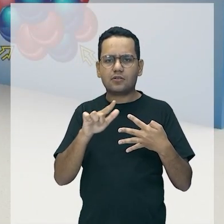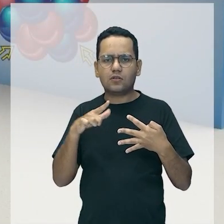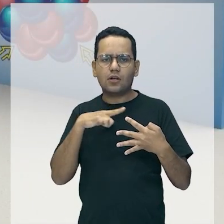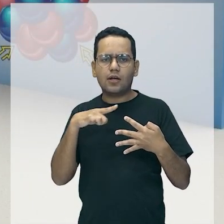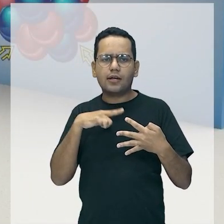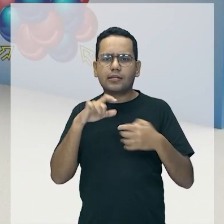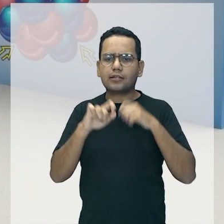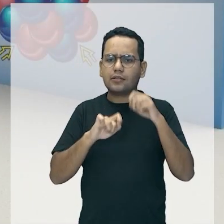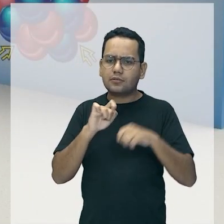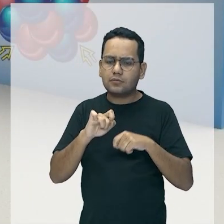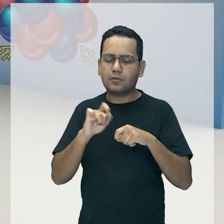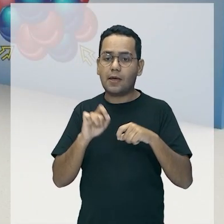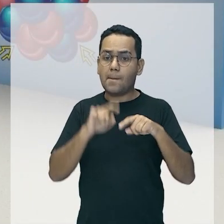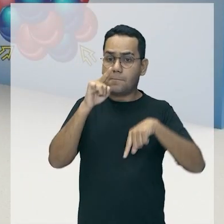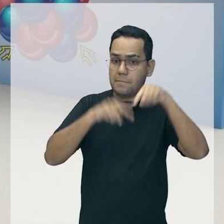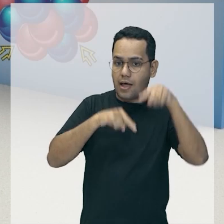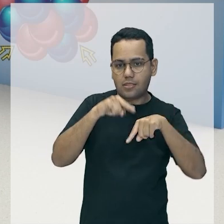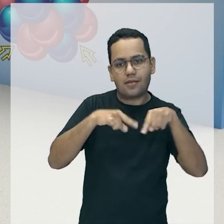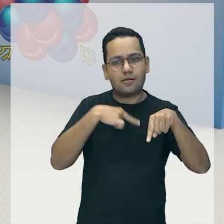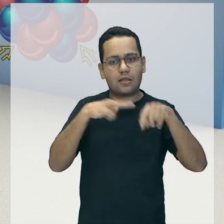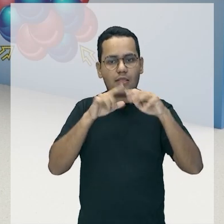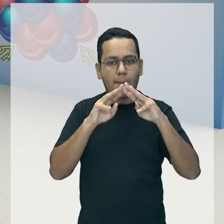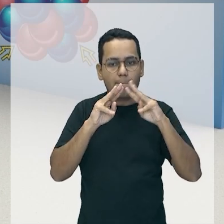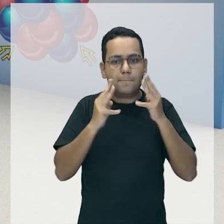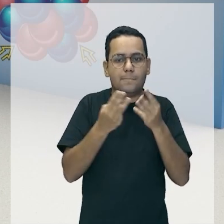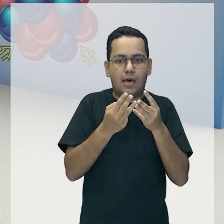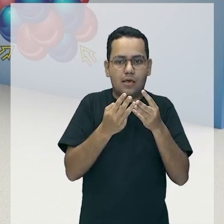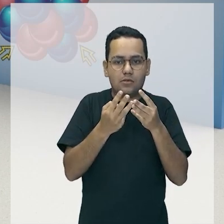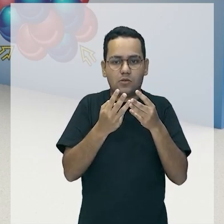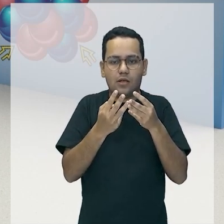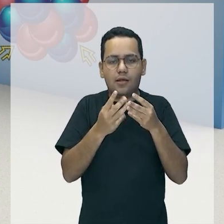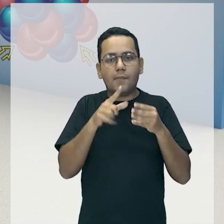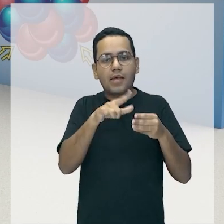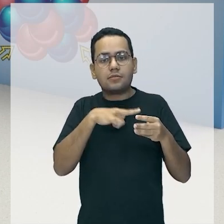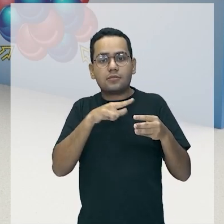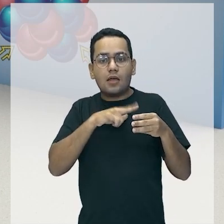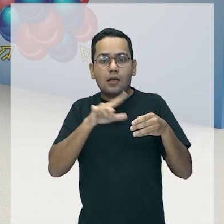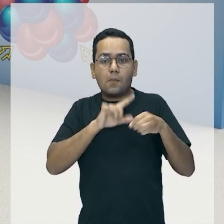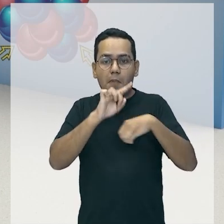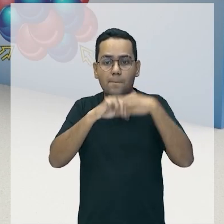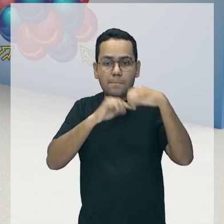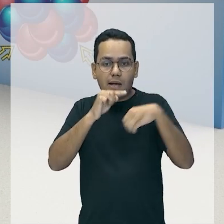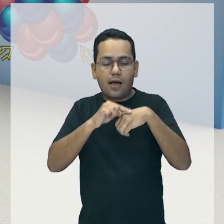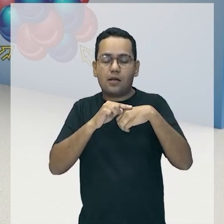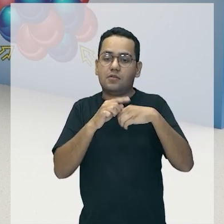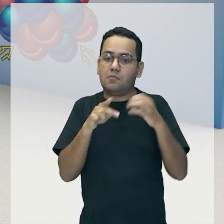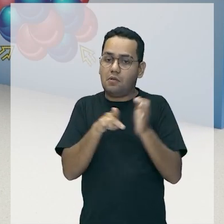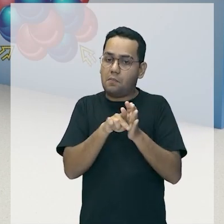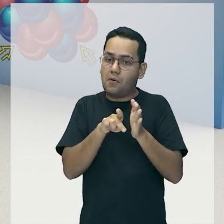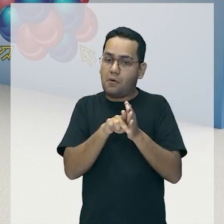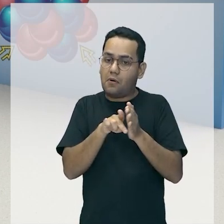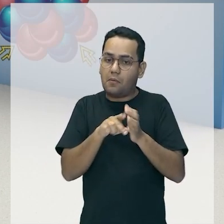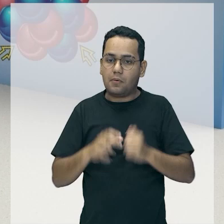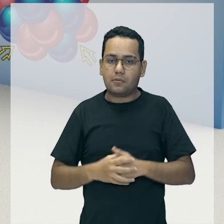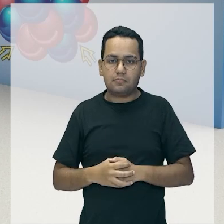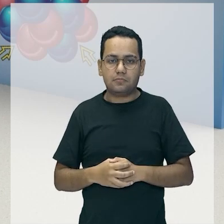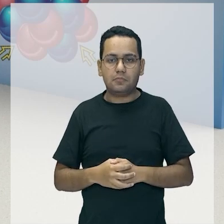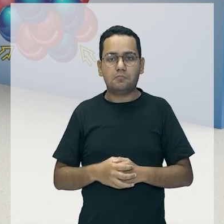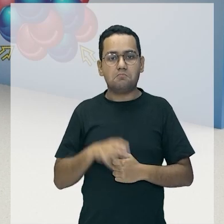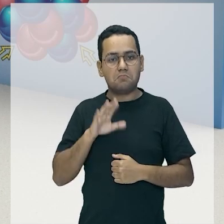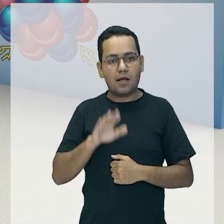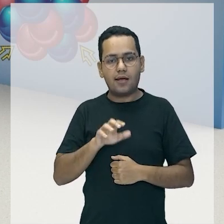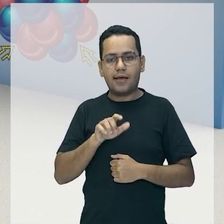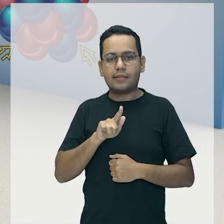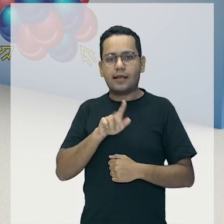têm massa, tá, pessoal? E existe uma partícula mediadora para cada uma delas. No caso da força gravitacional, deveria